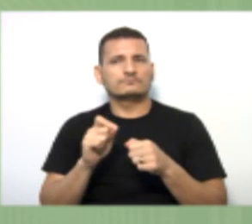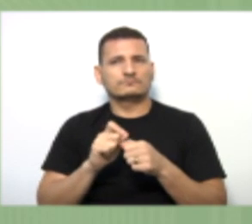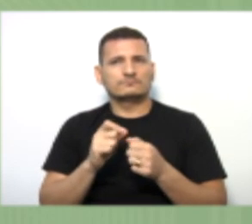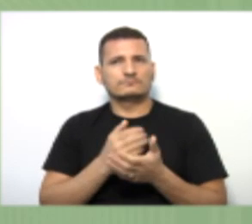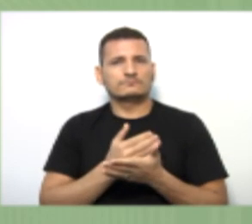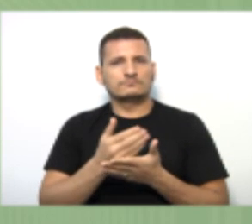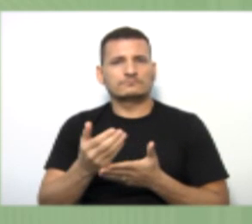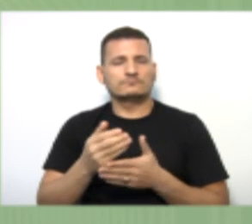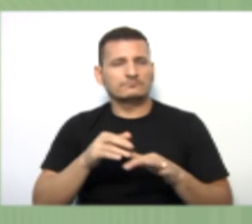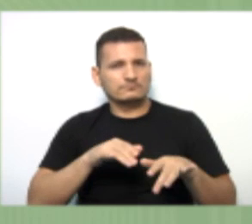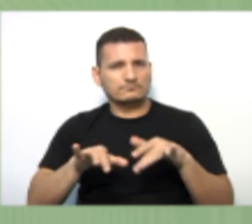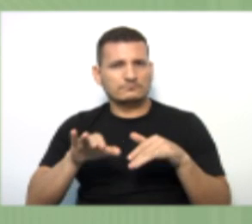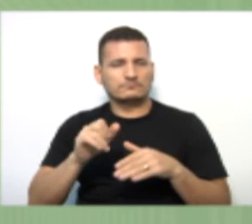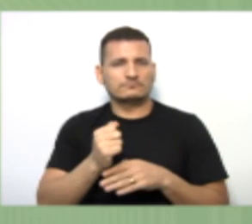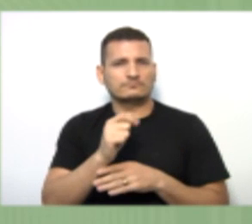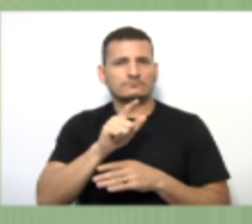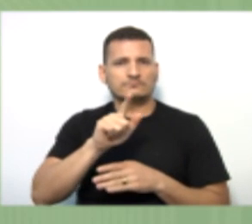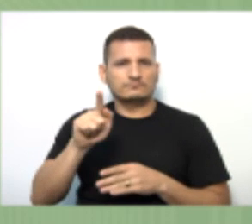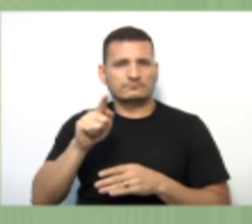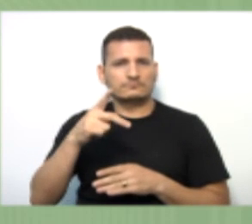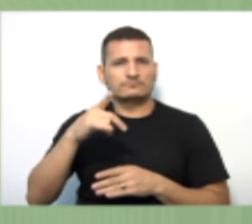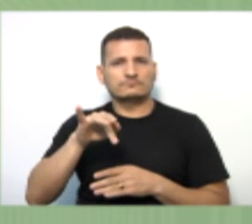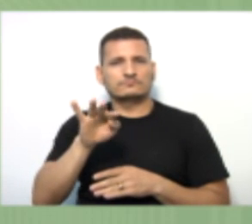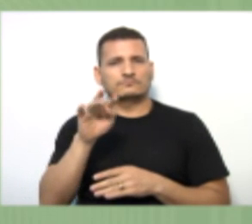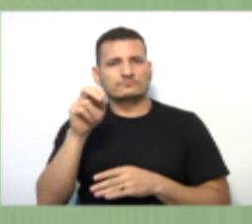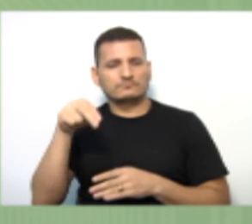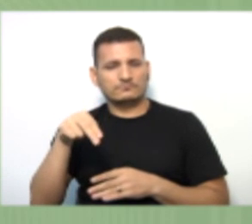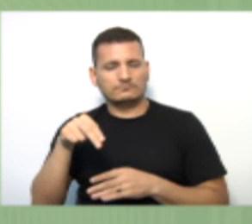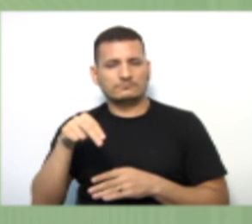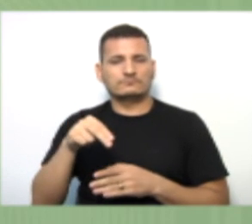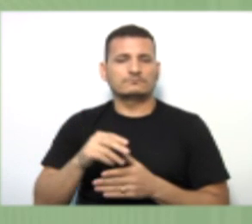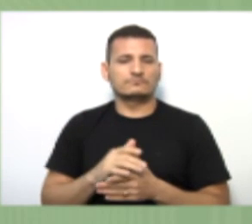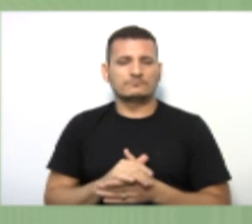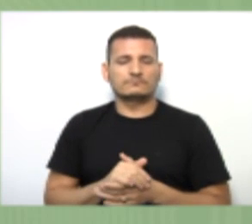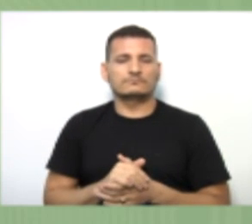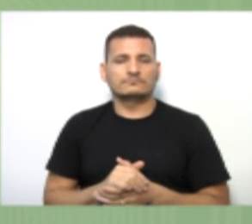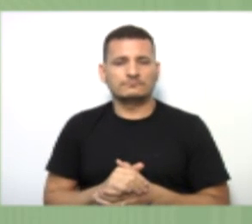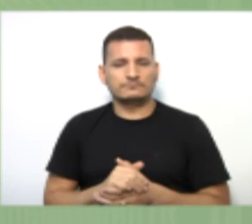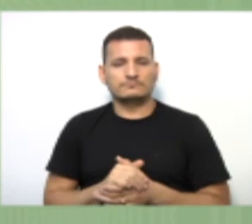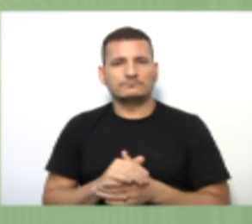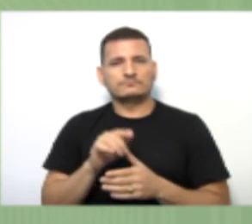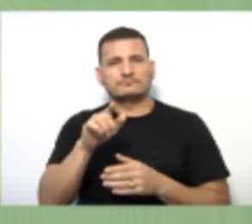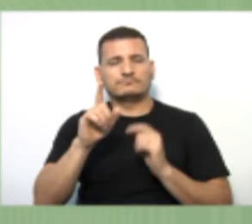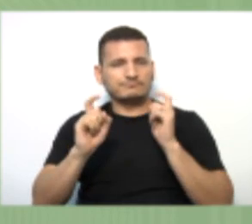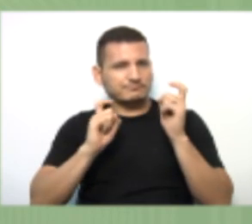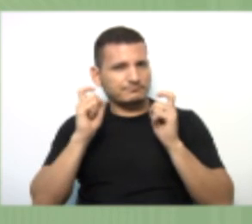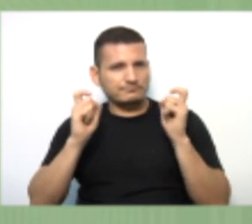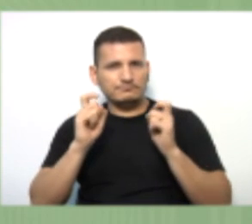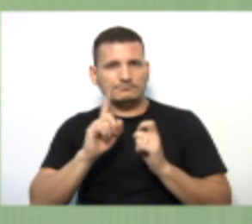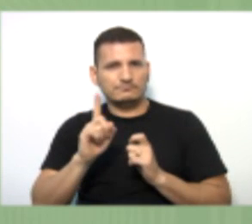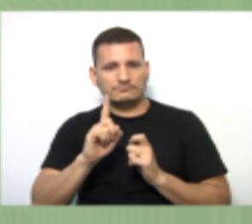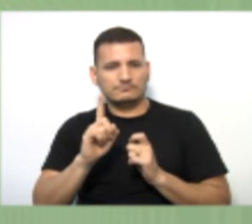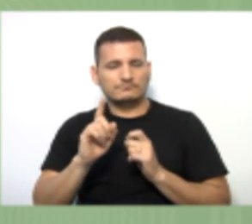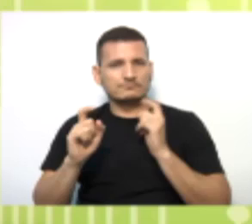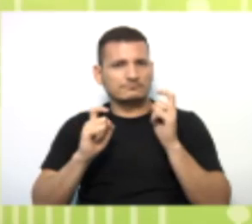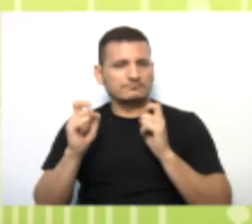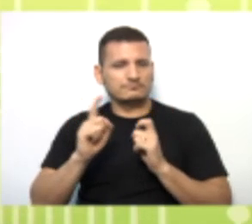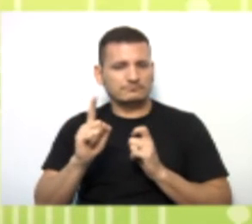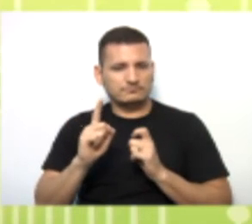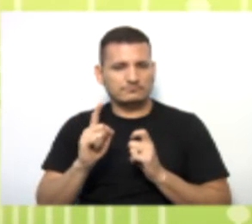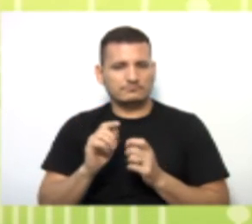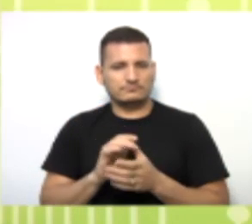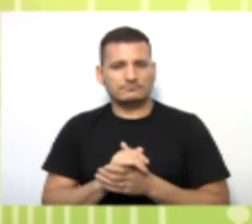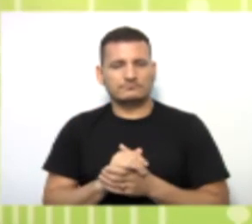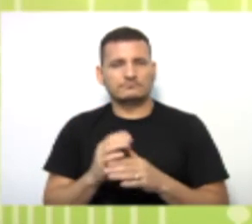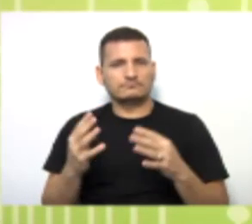começar a desenvolver algoritmos em Python, professor? O que eu preciso fazer? Gente, não se preocupa. Não se preocupa, vamos para